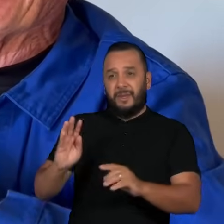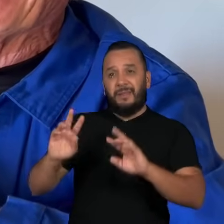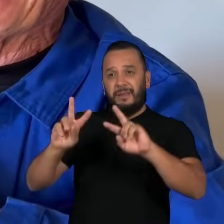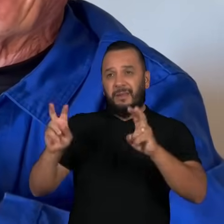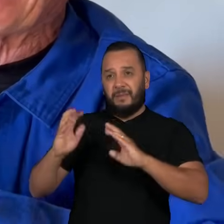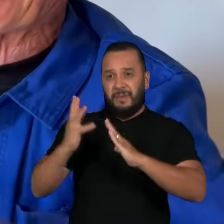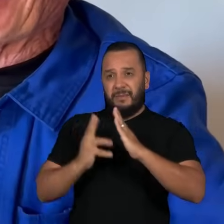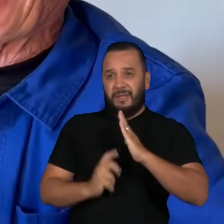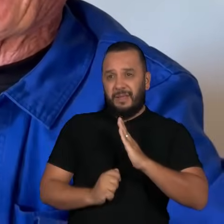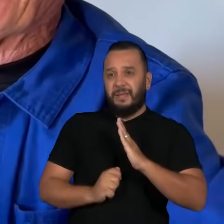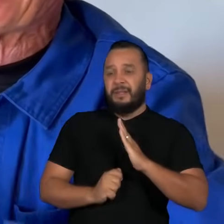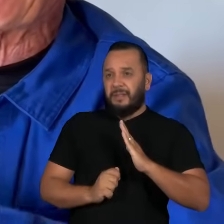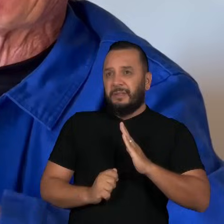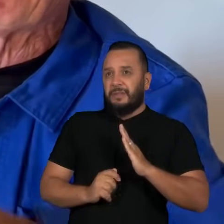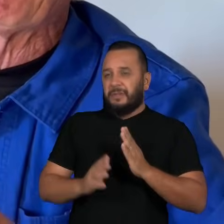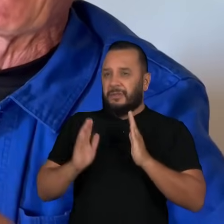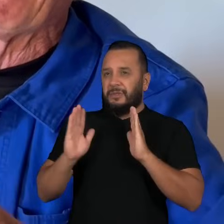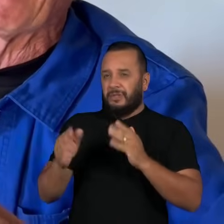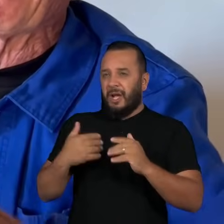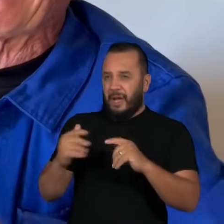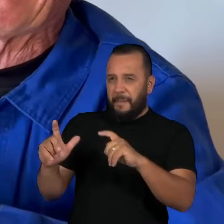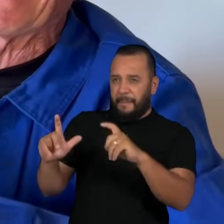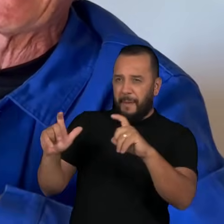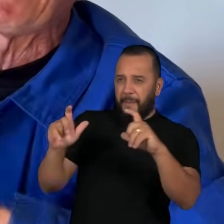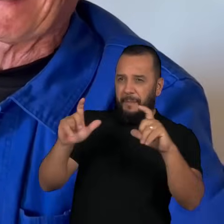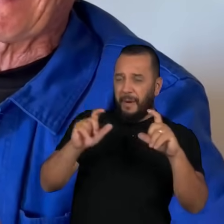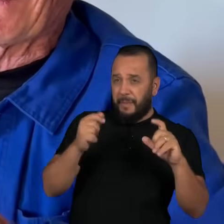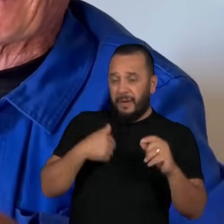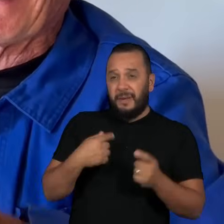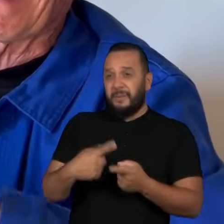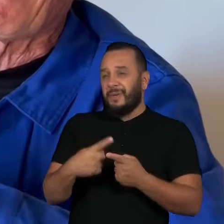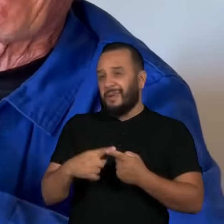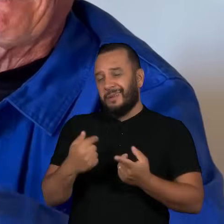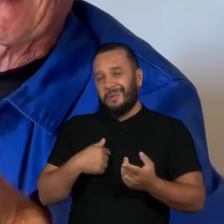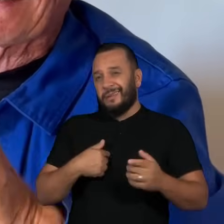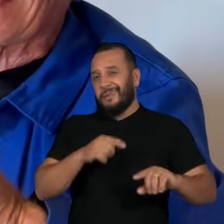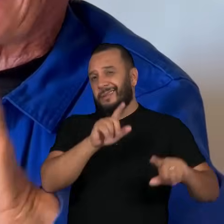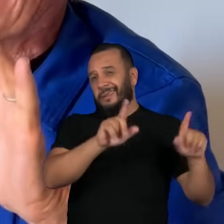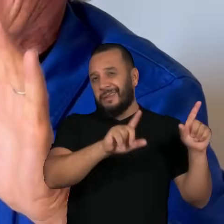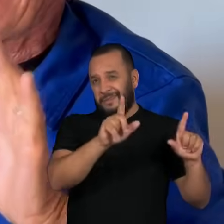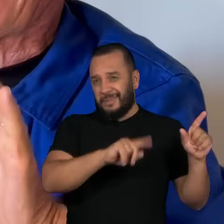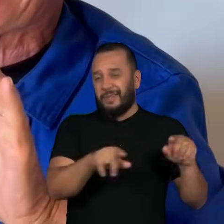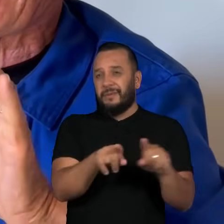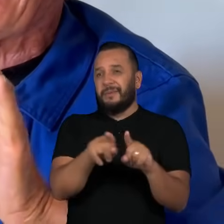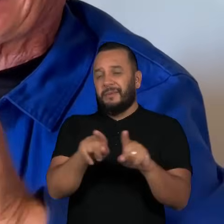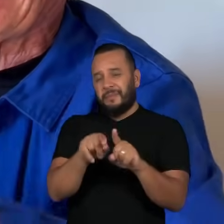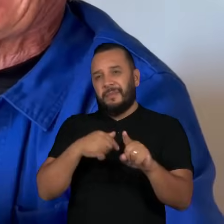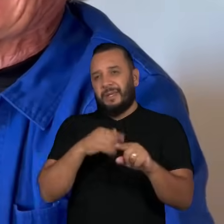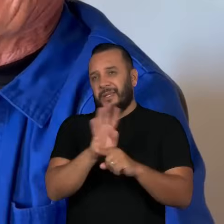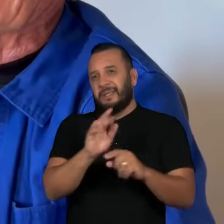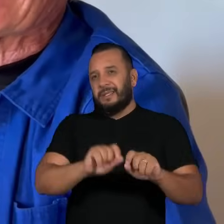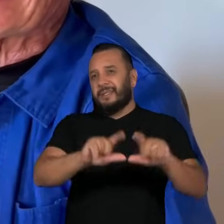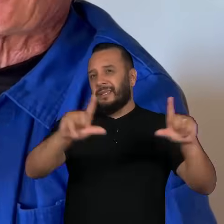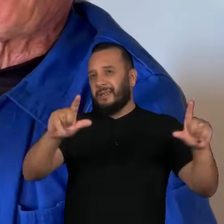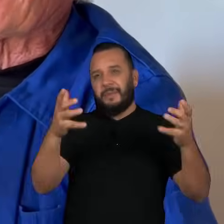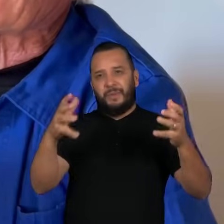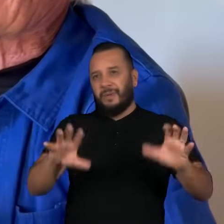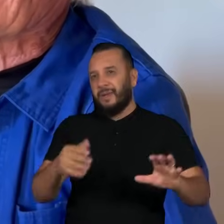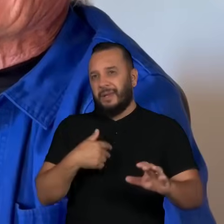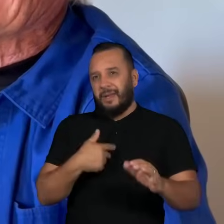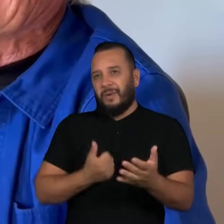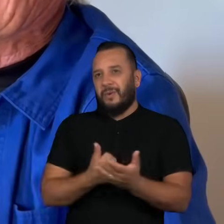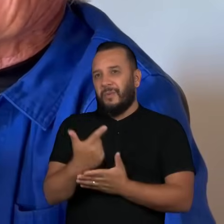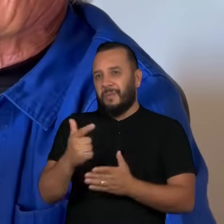grande filme à procura de mecenas, porque nenhuma televisão, nenhum grande estúdio de cinema quer comprar um filme